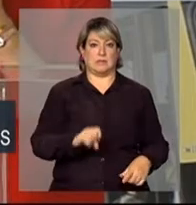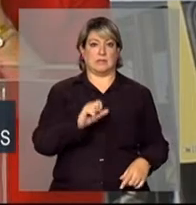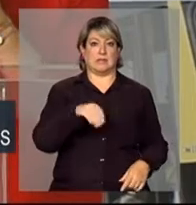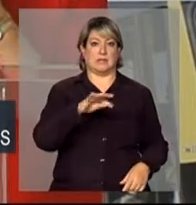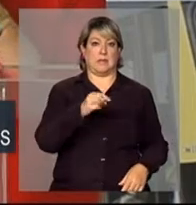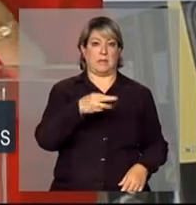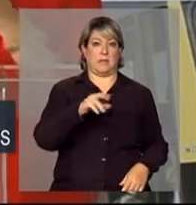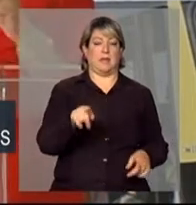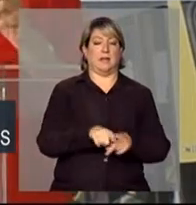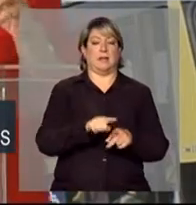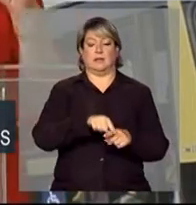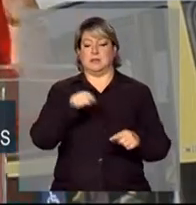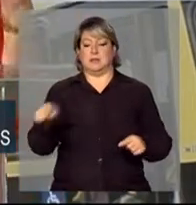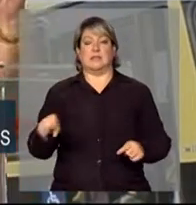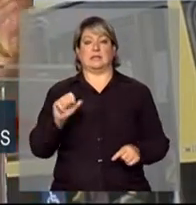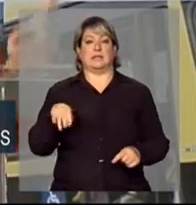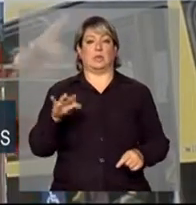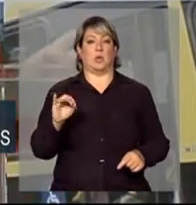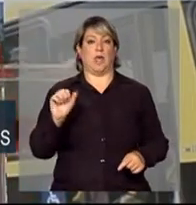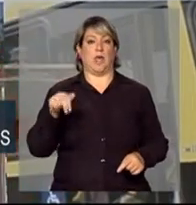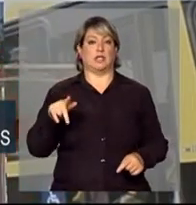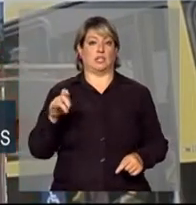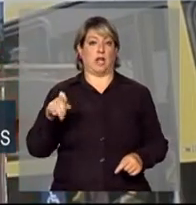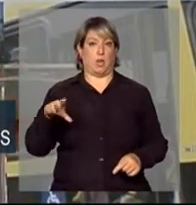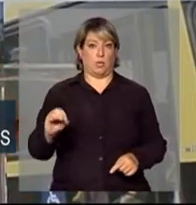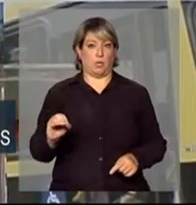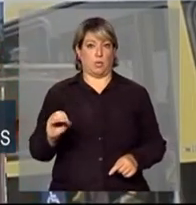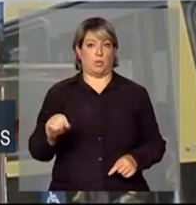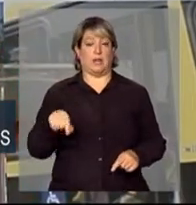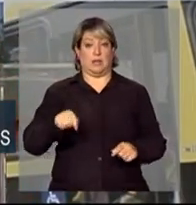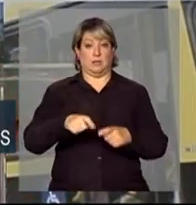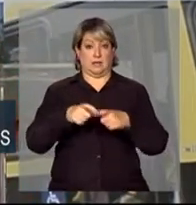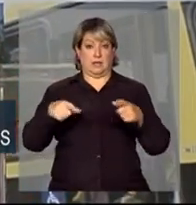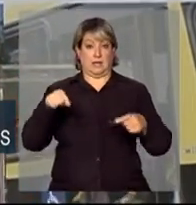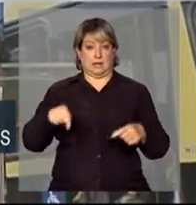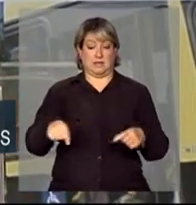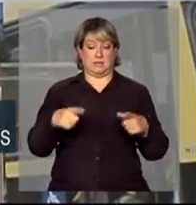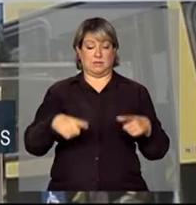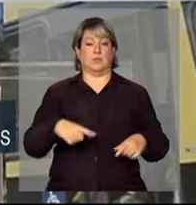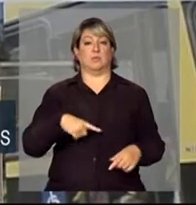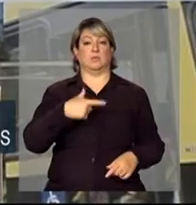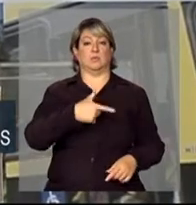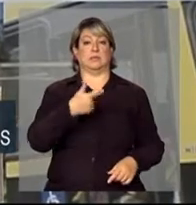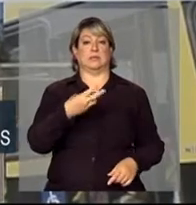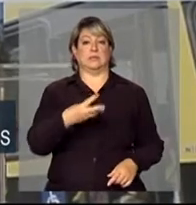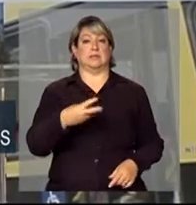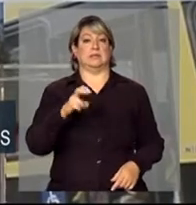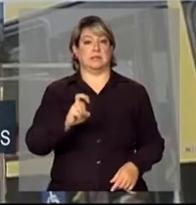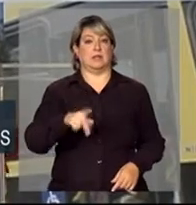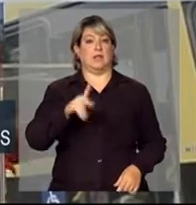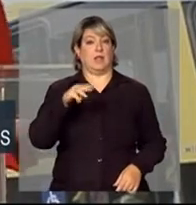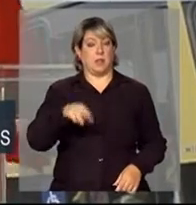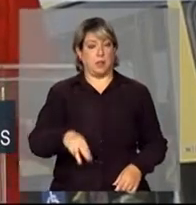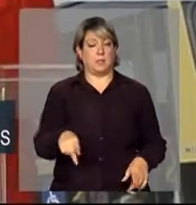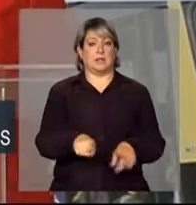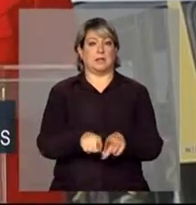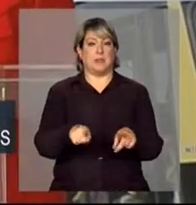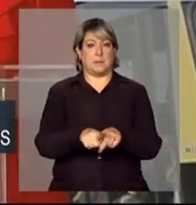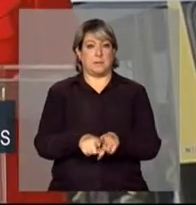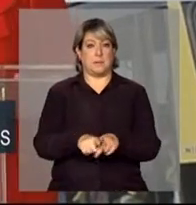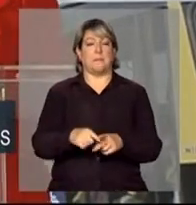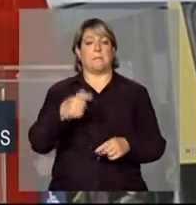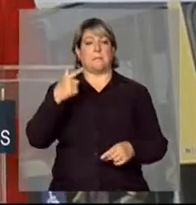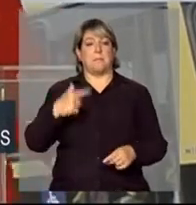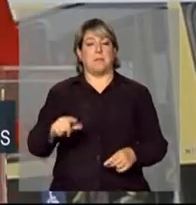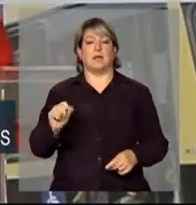Ângelo. A extensão desse trecho são 235 quilômetros, também mais os